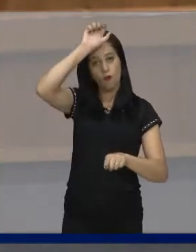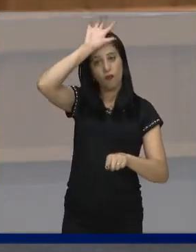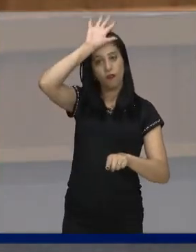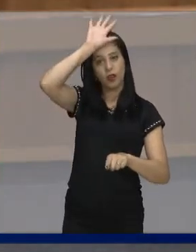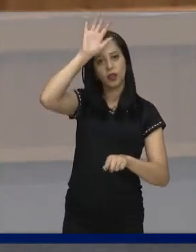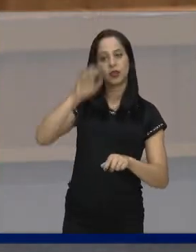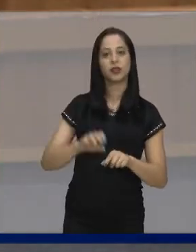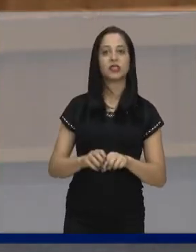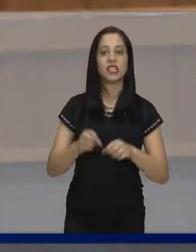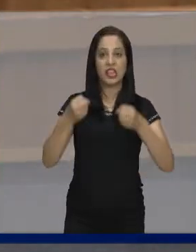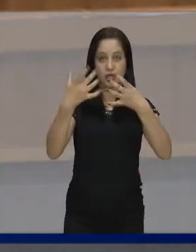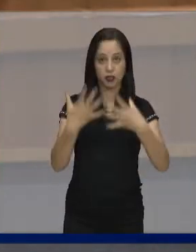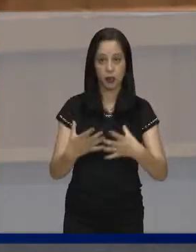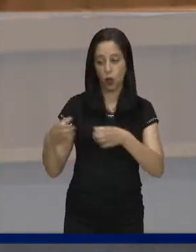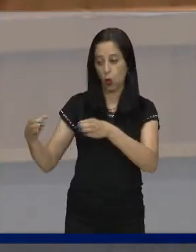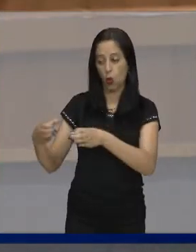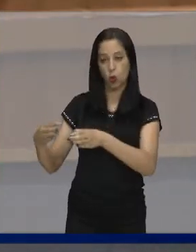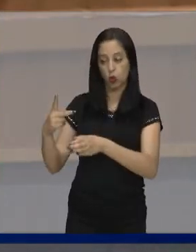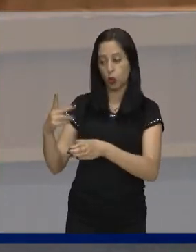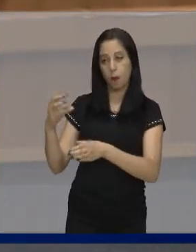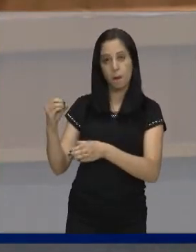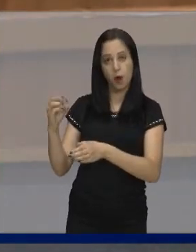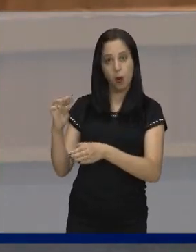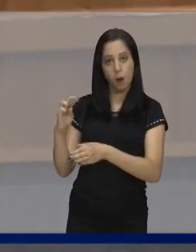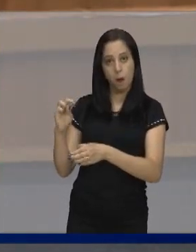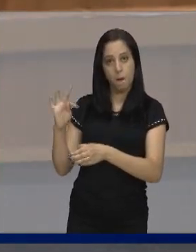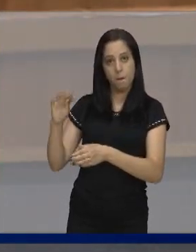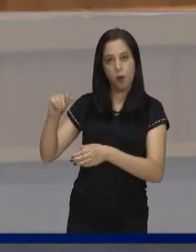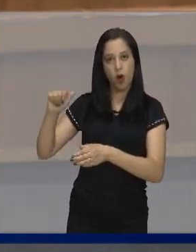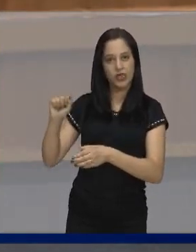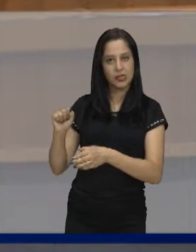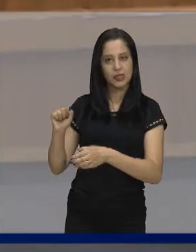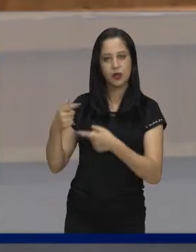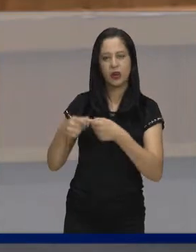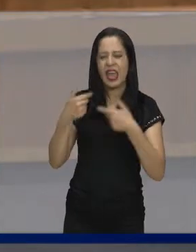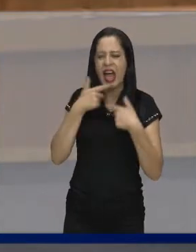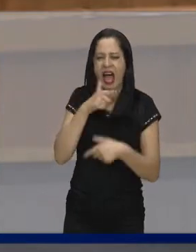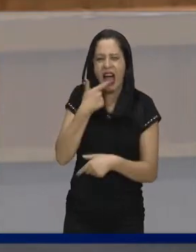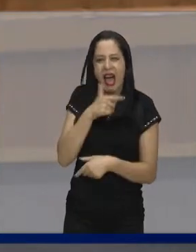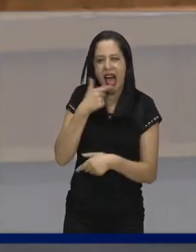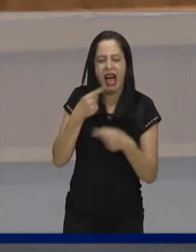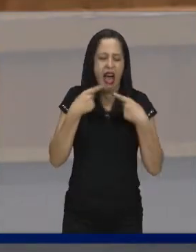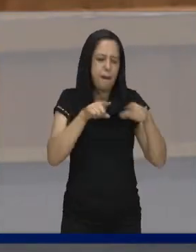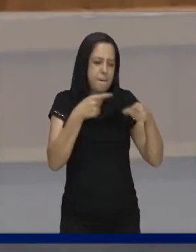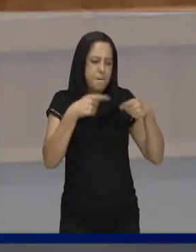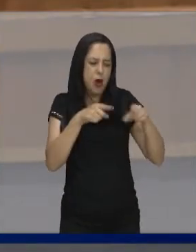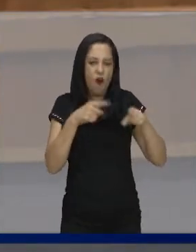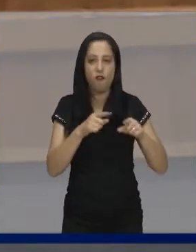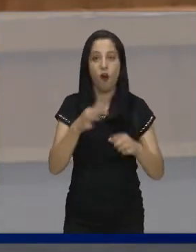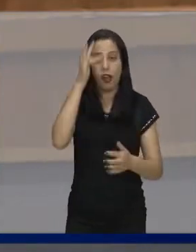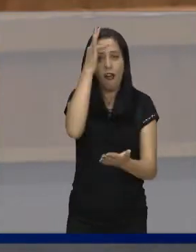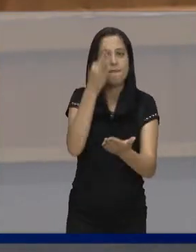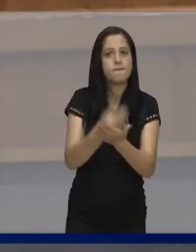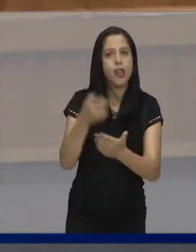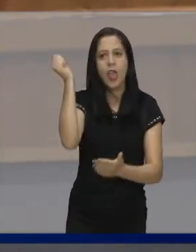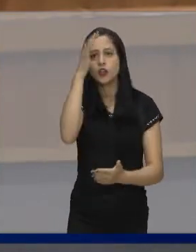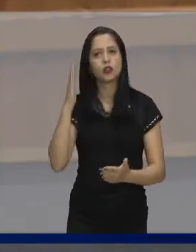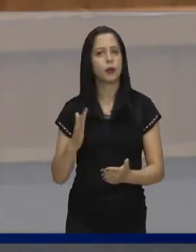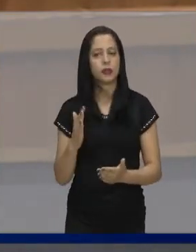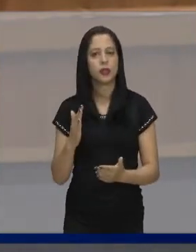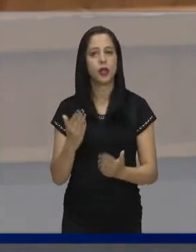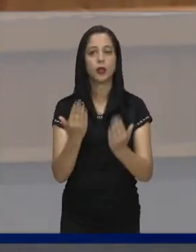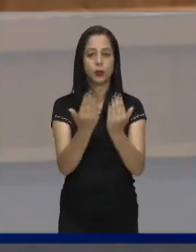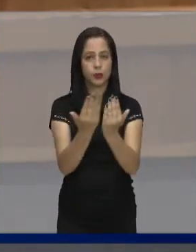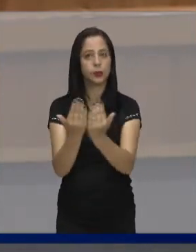grupo Porta dos Fundos, que vem zombando da fé de mais de 90% dos brasileiros que se declaram ser